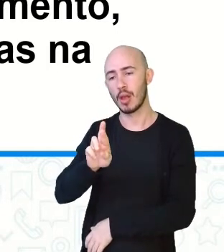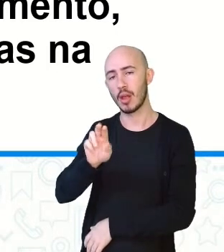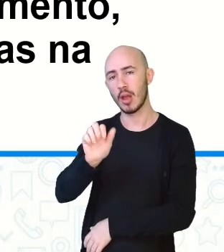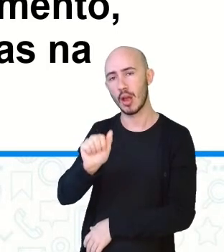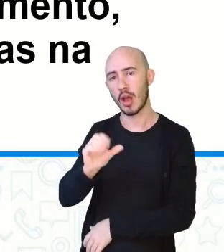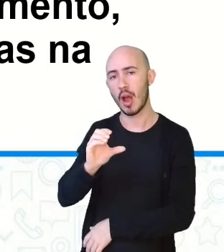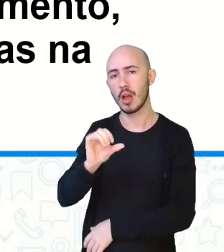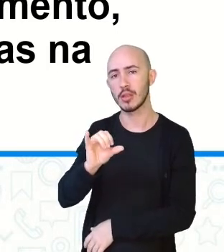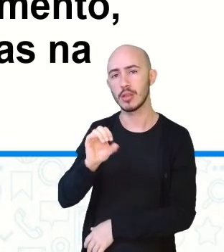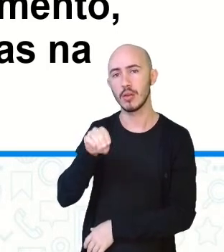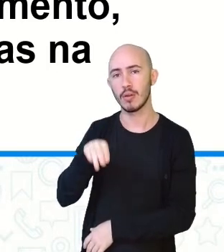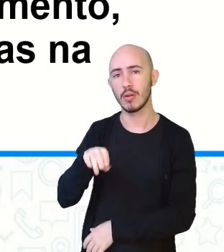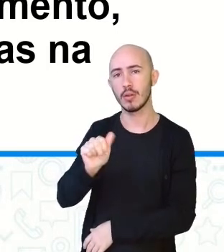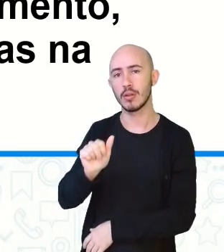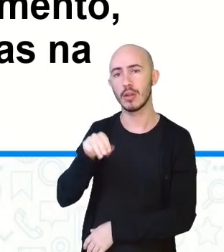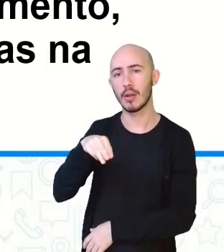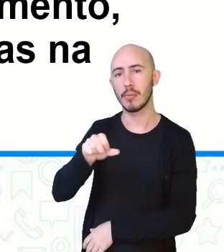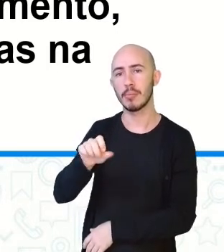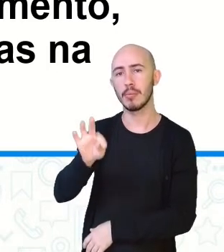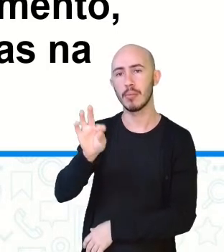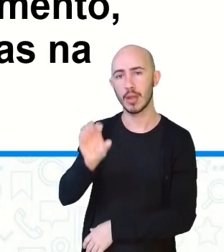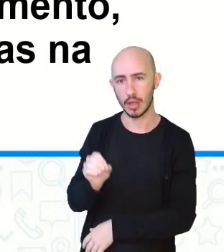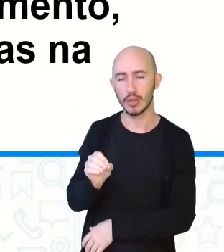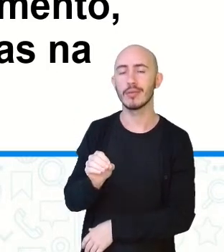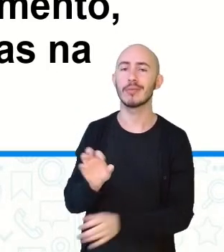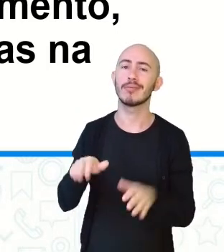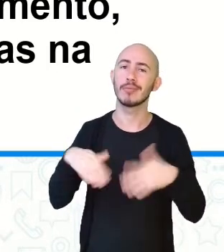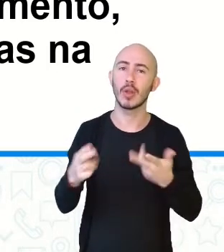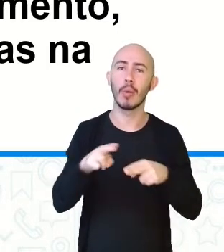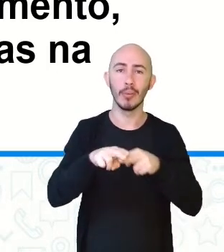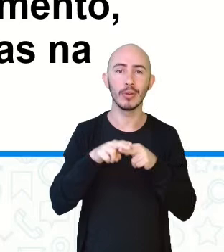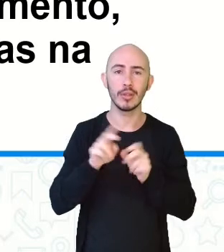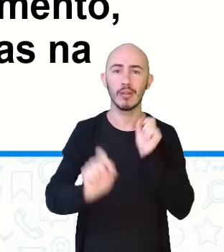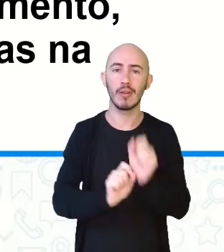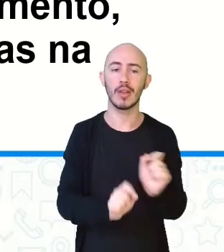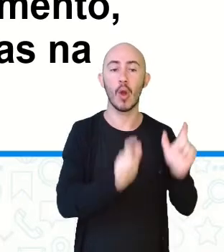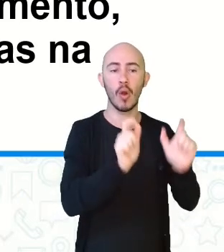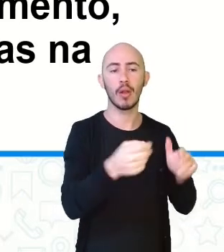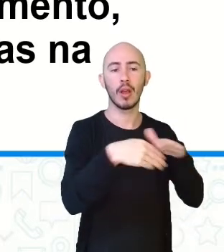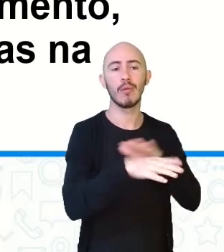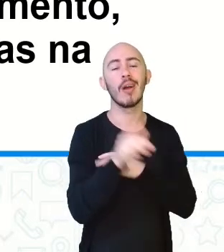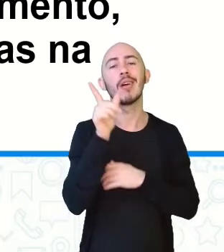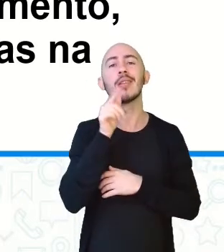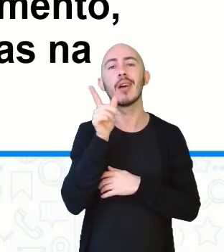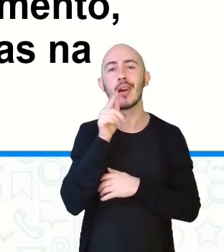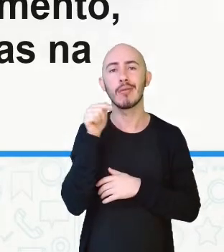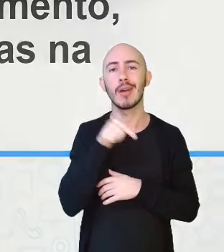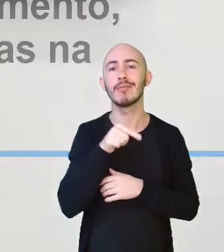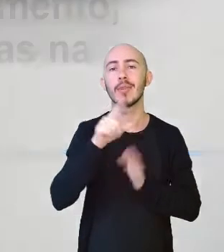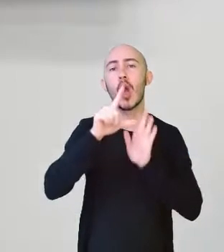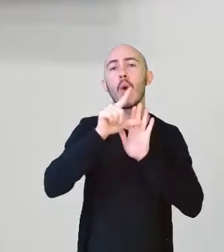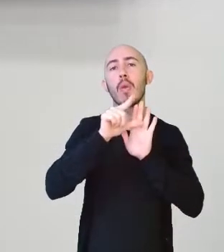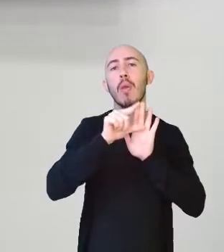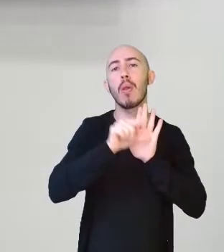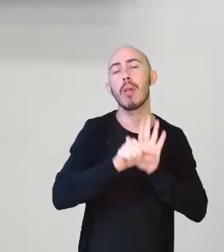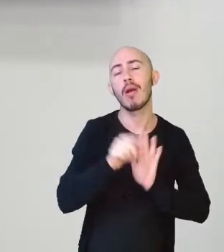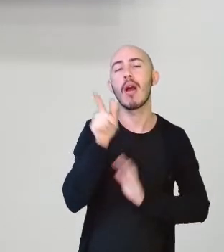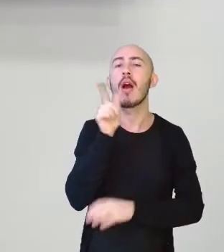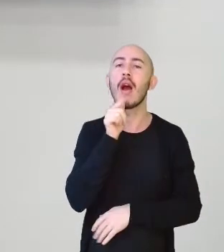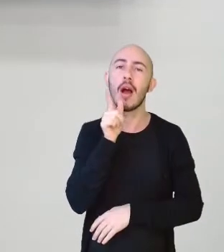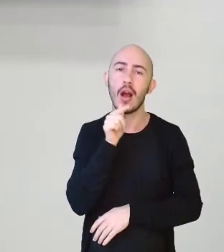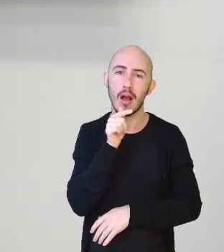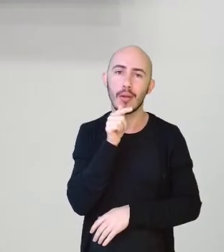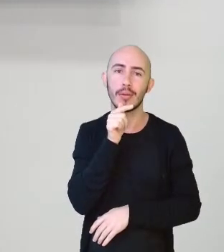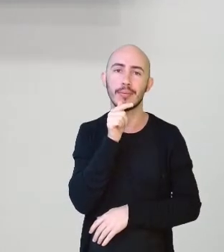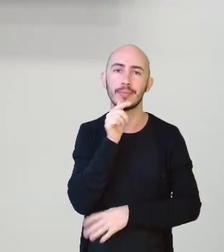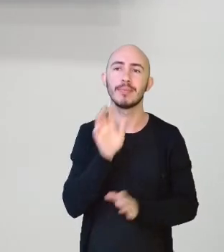vez na semana nas torneiras. Por quê? Porque os reservatórios que abastecem aquele lugar, aquela cidade ou aquele